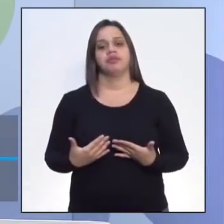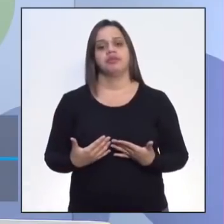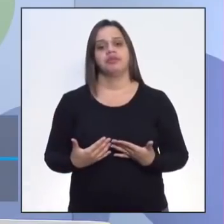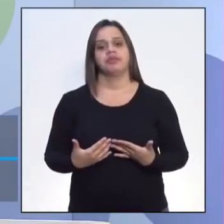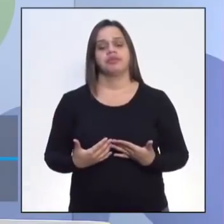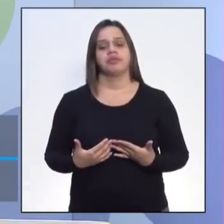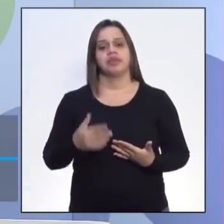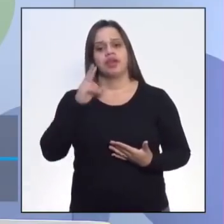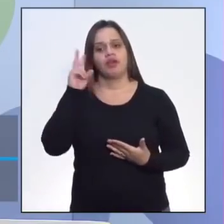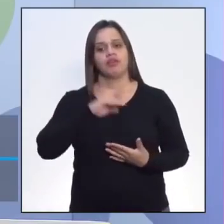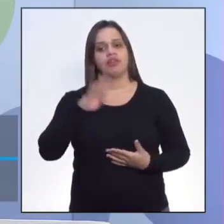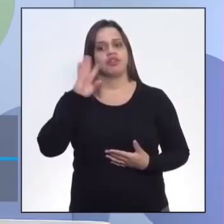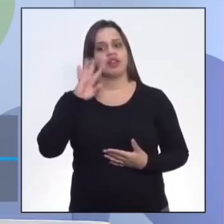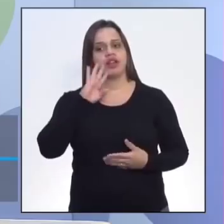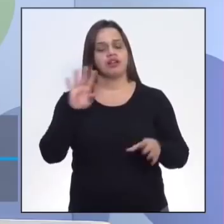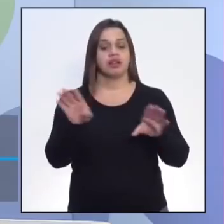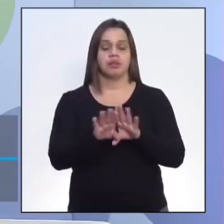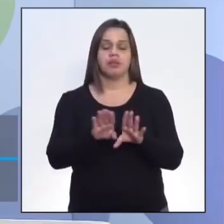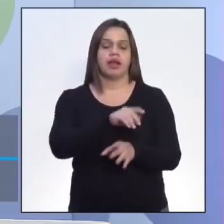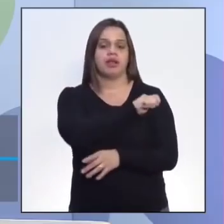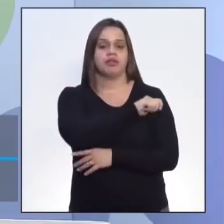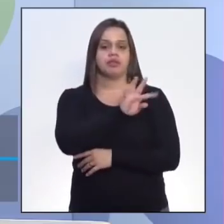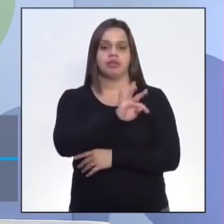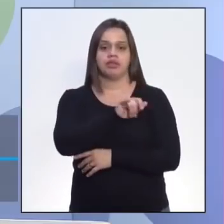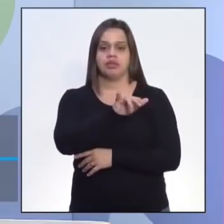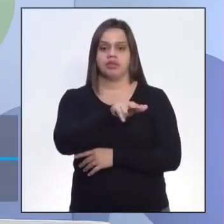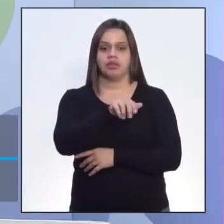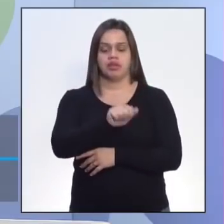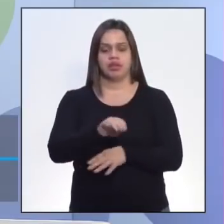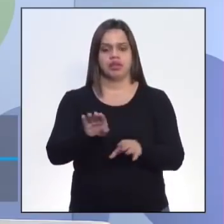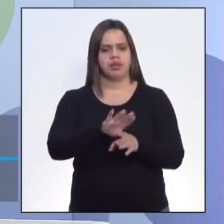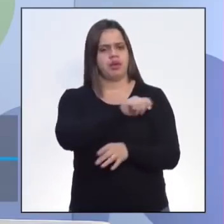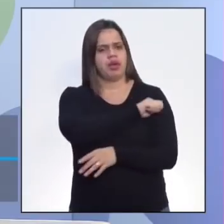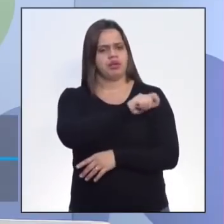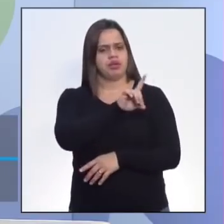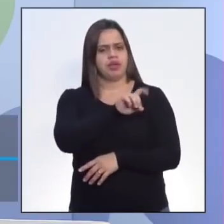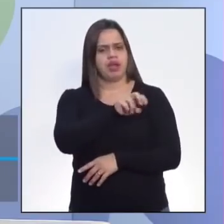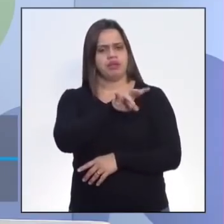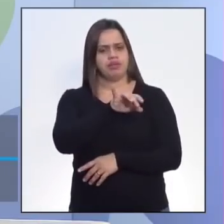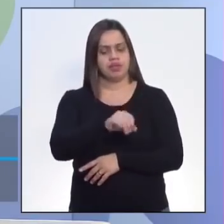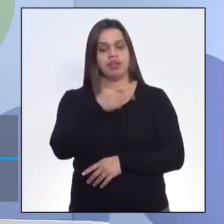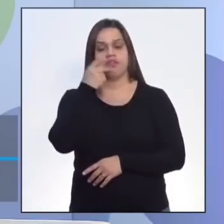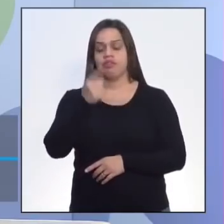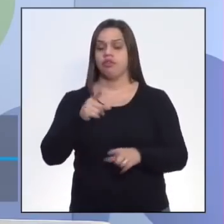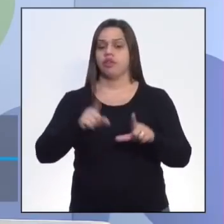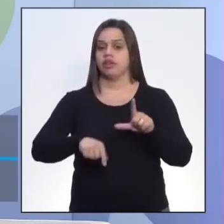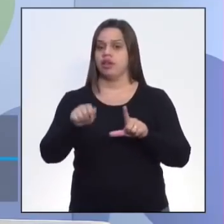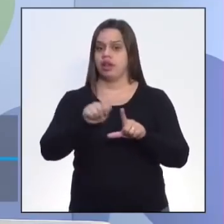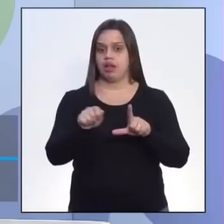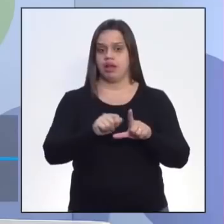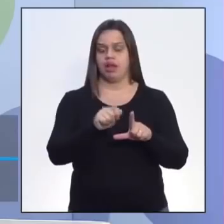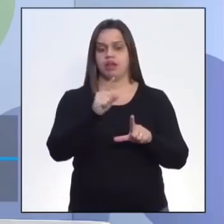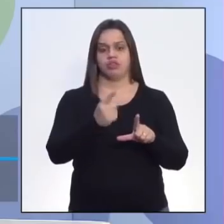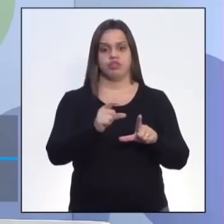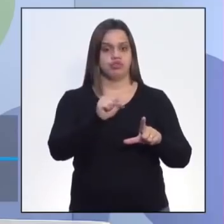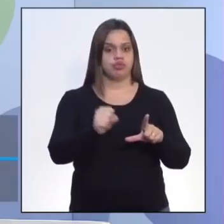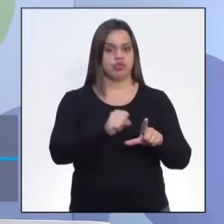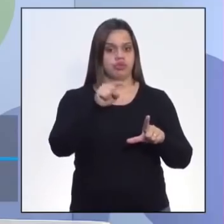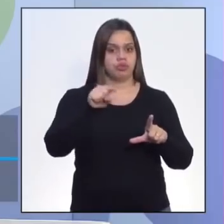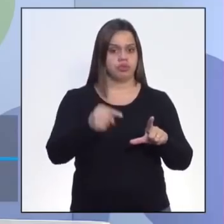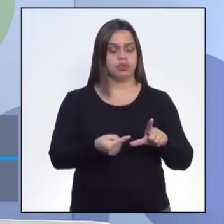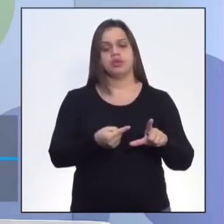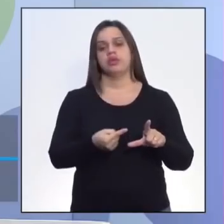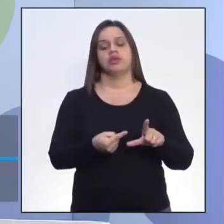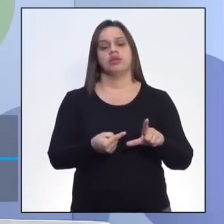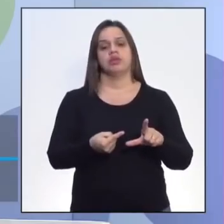achei interessante. A Tainá, o Davi colocou a alternativa A, 18 mil e